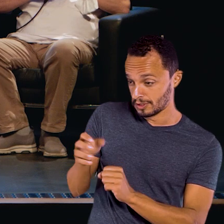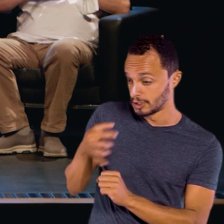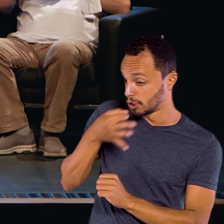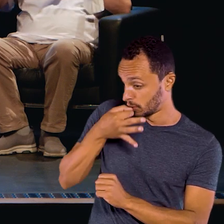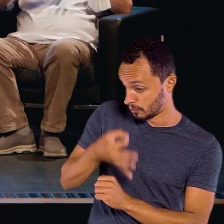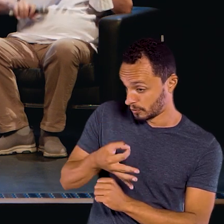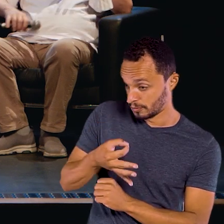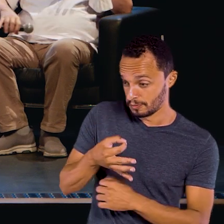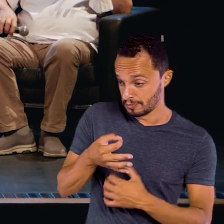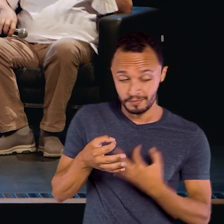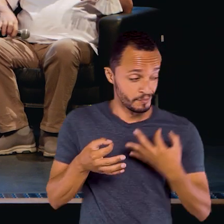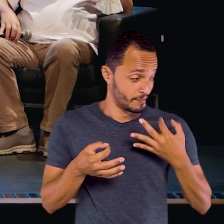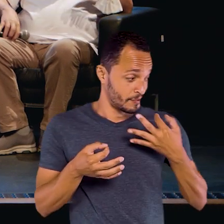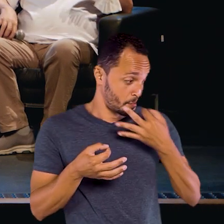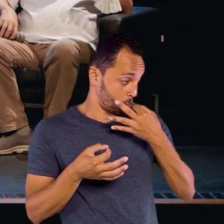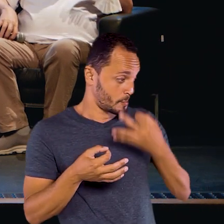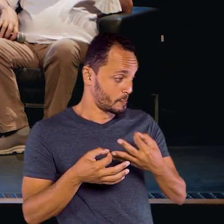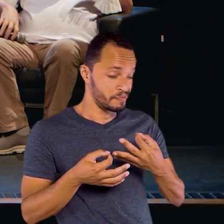Otávio ali.